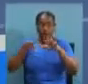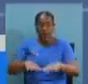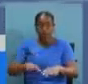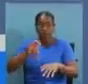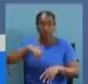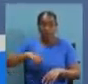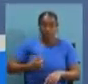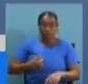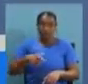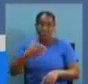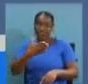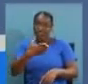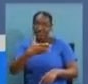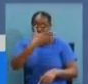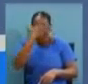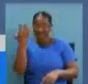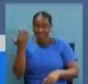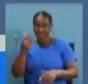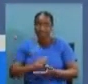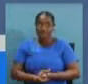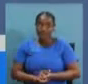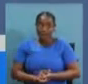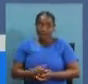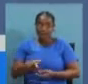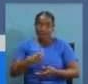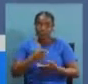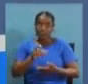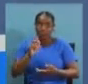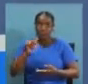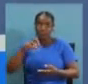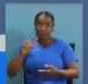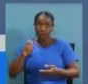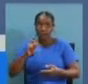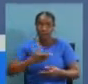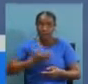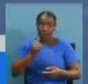escalas em Cabo Verde de até 7 dias, sem encargos adicionais.